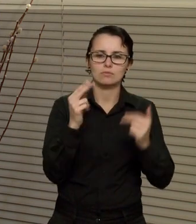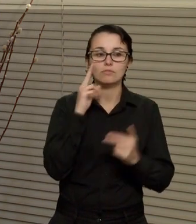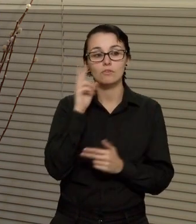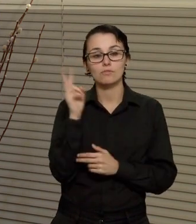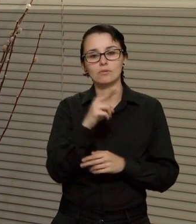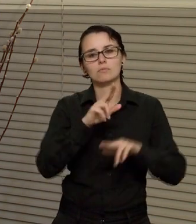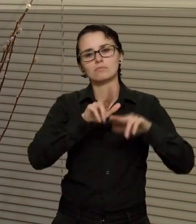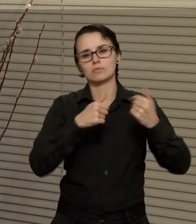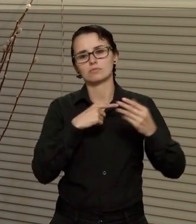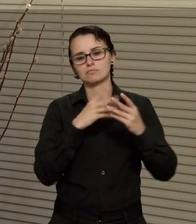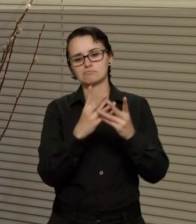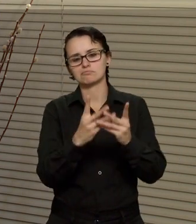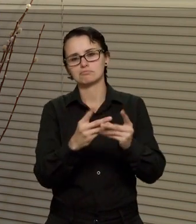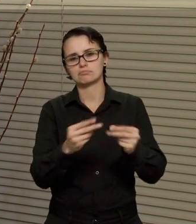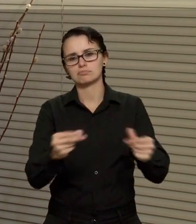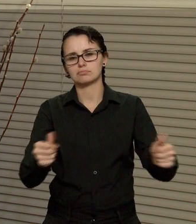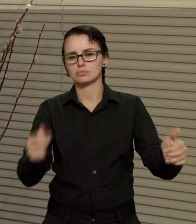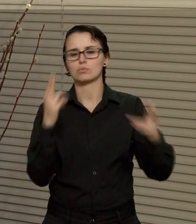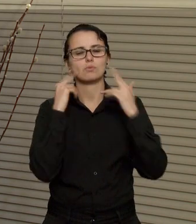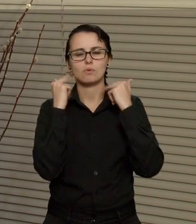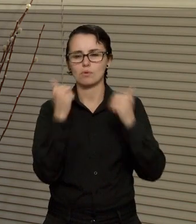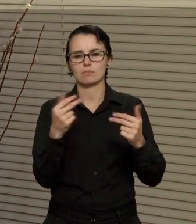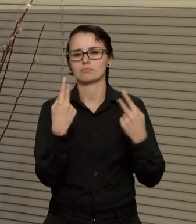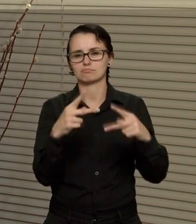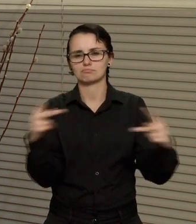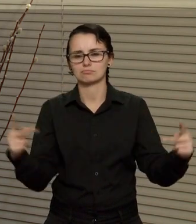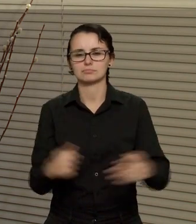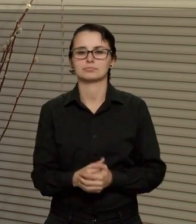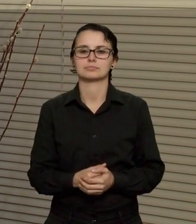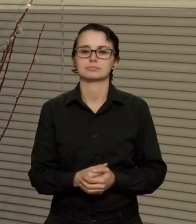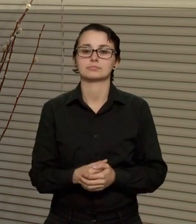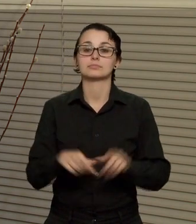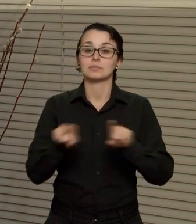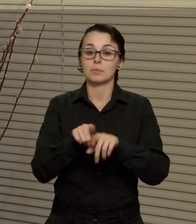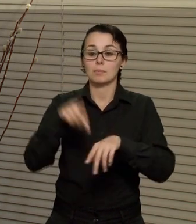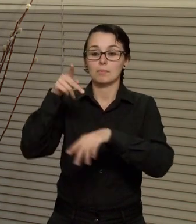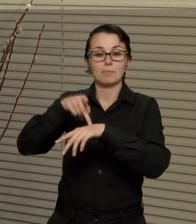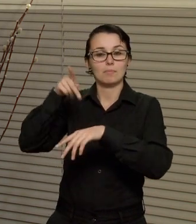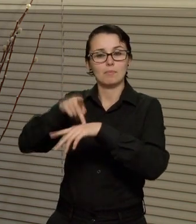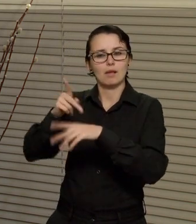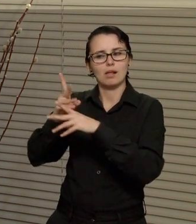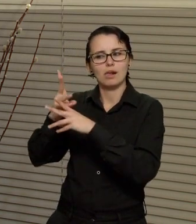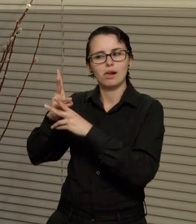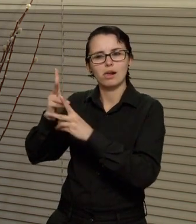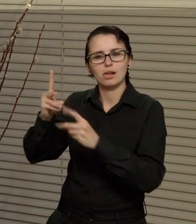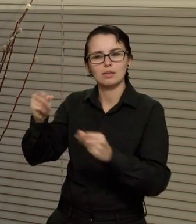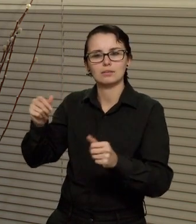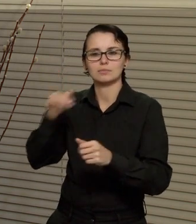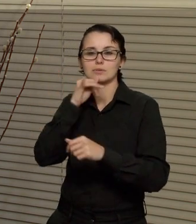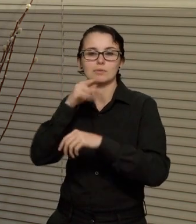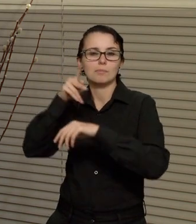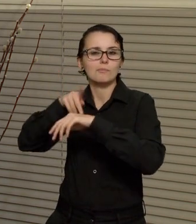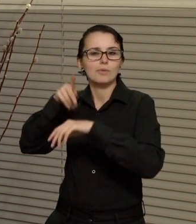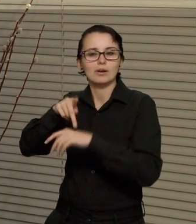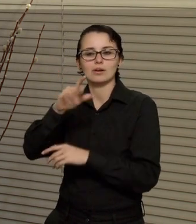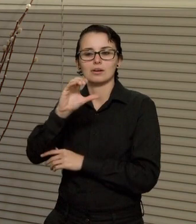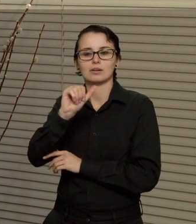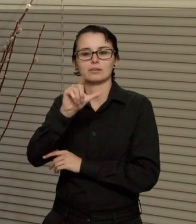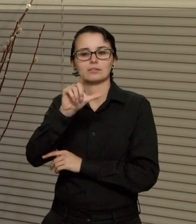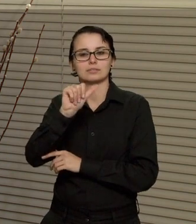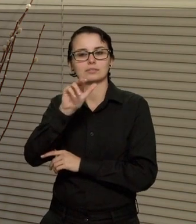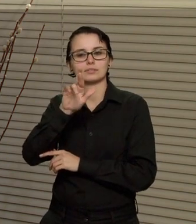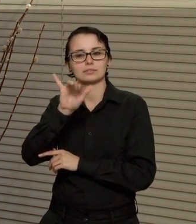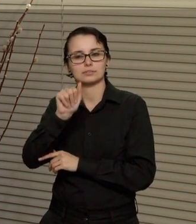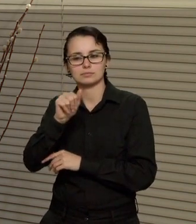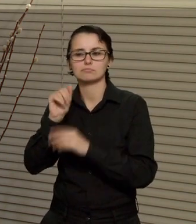natural, devido à oxidação da matéria orgânica e pela dissolução de rochas, como por exemplo as rochas calcárias.